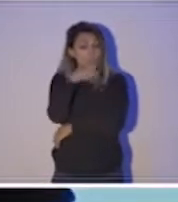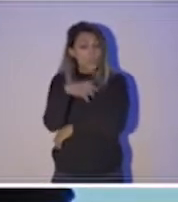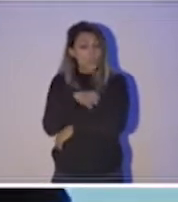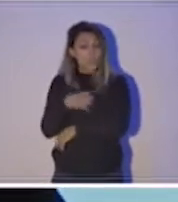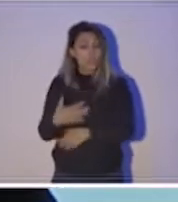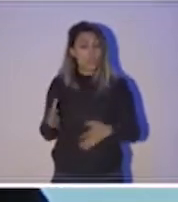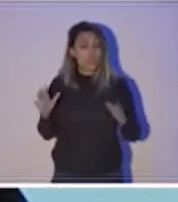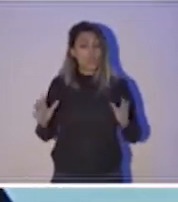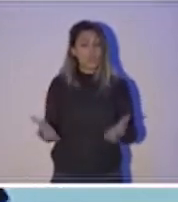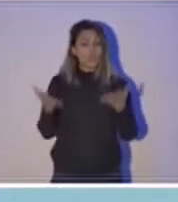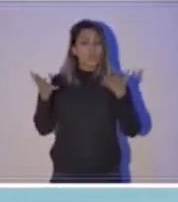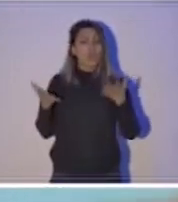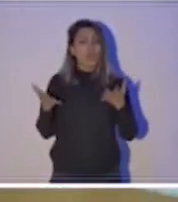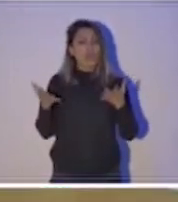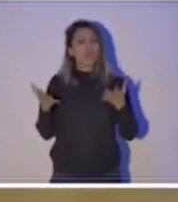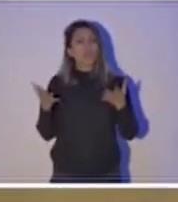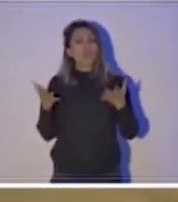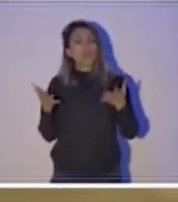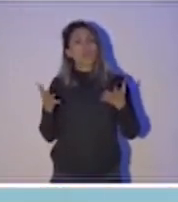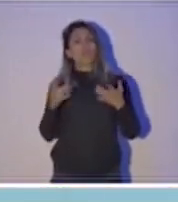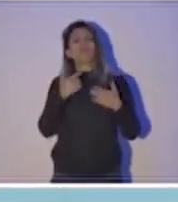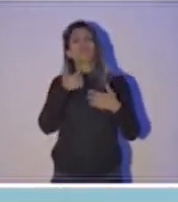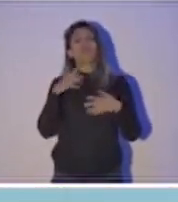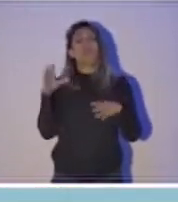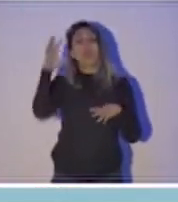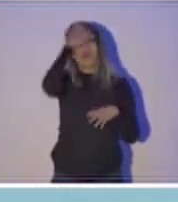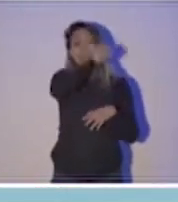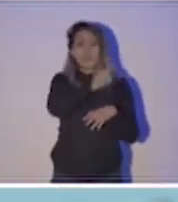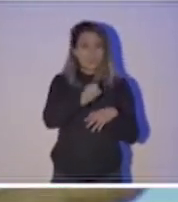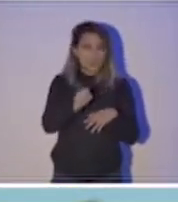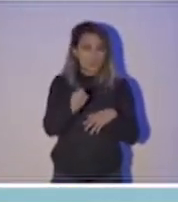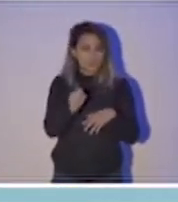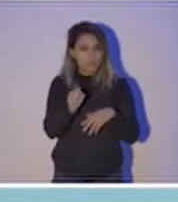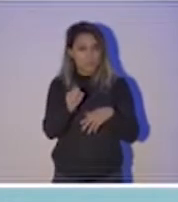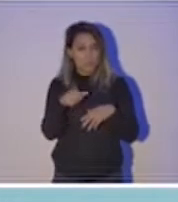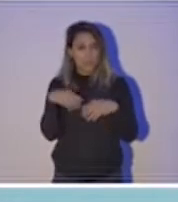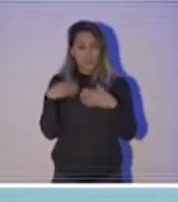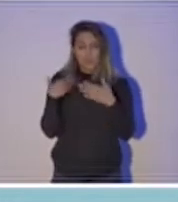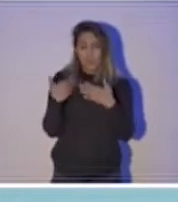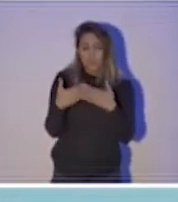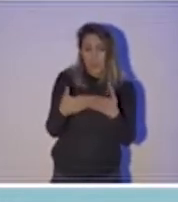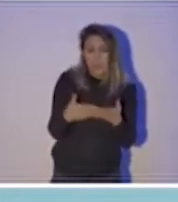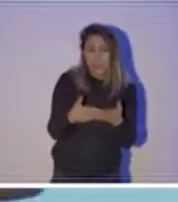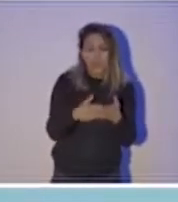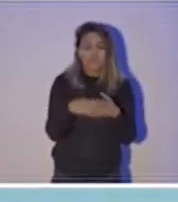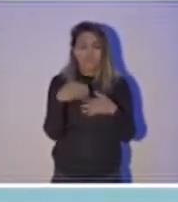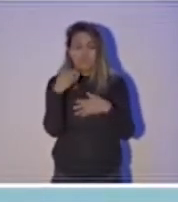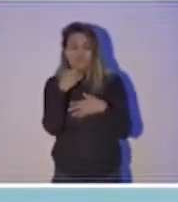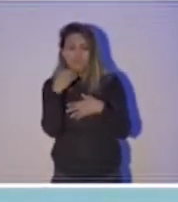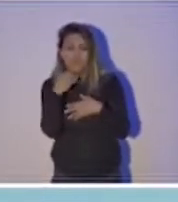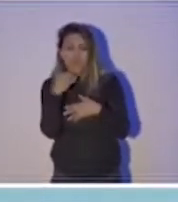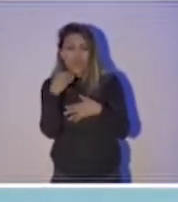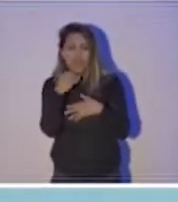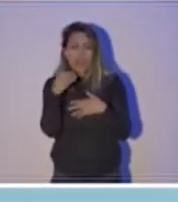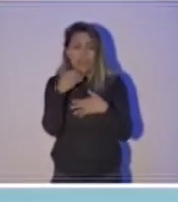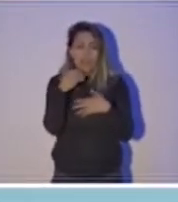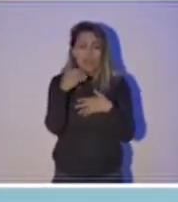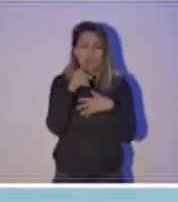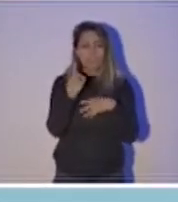estimulados. Não, uma aula pouco rigorosa os desestimula. Uma aula rigorosa